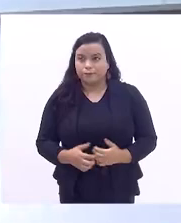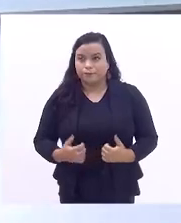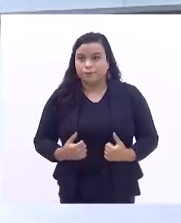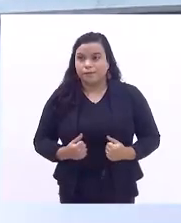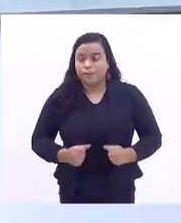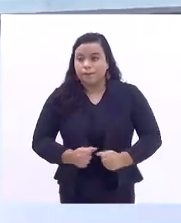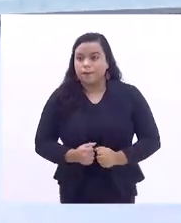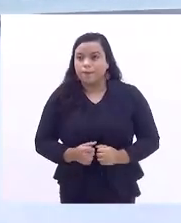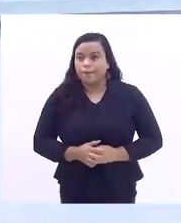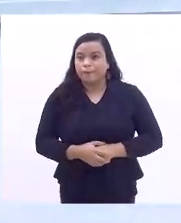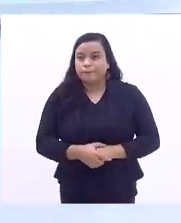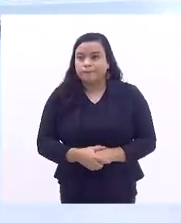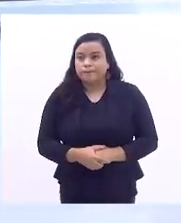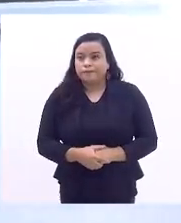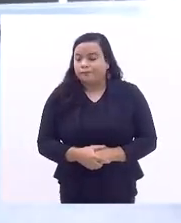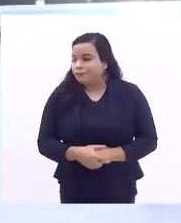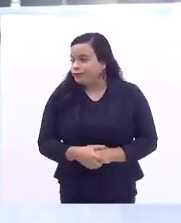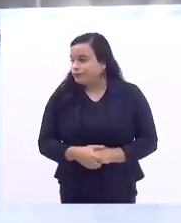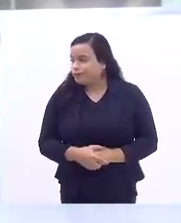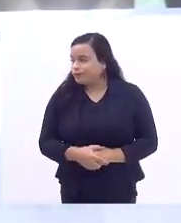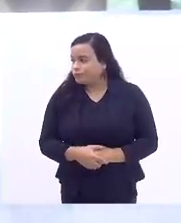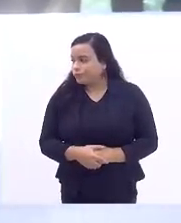E aí